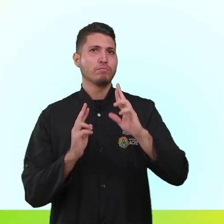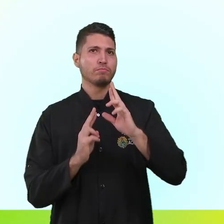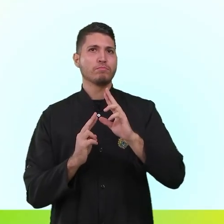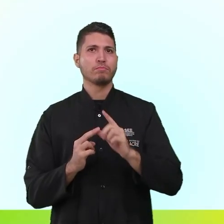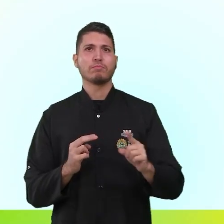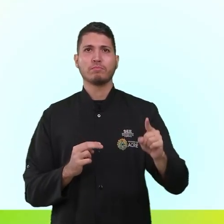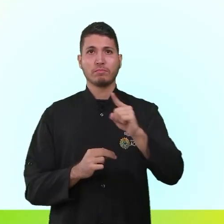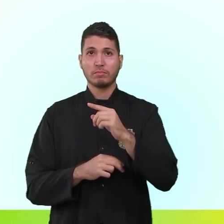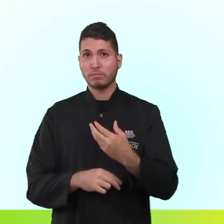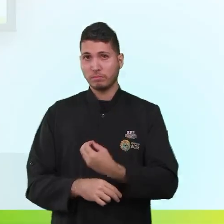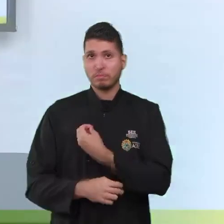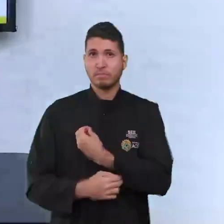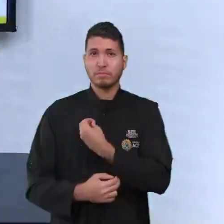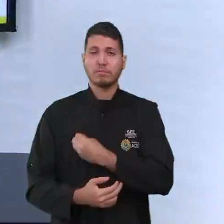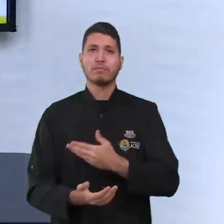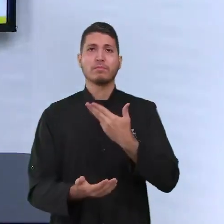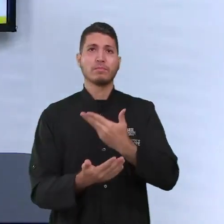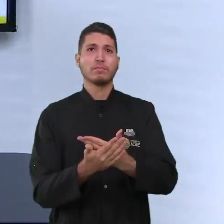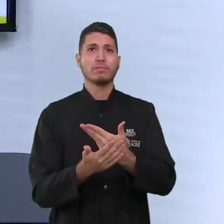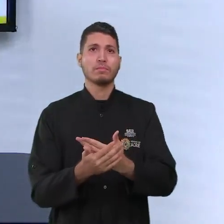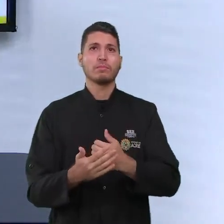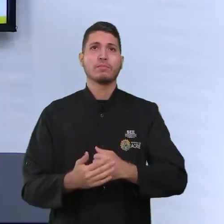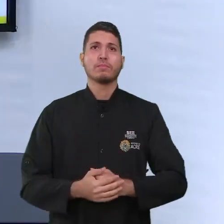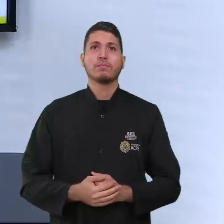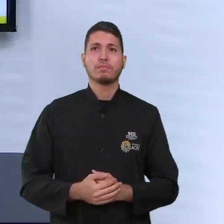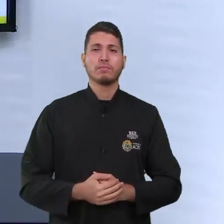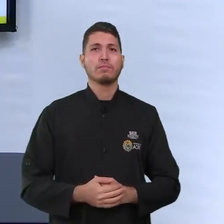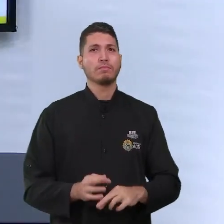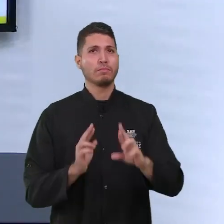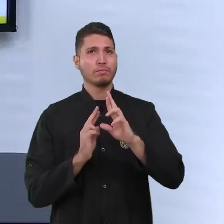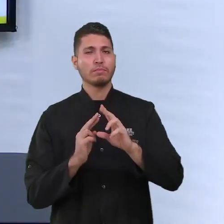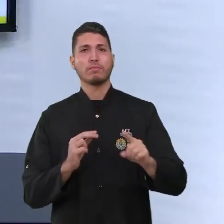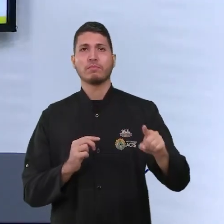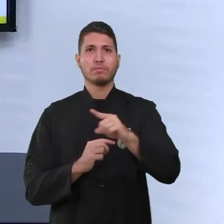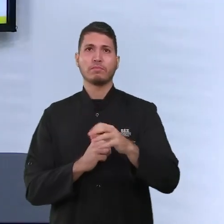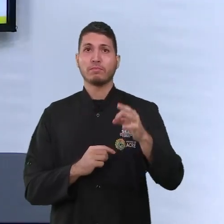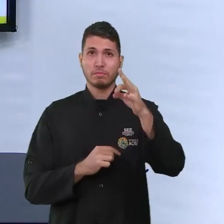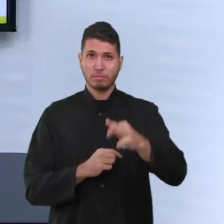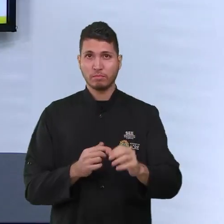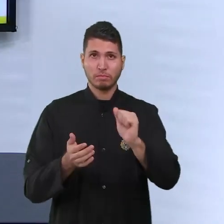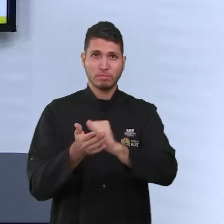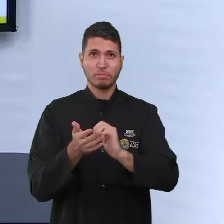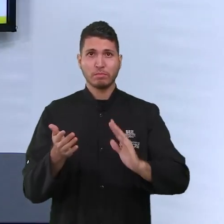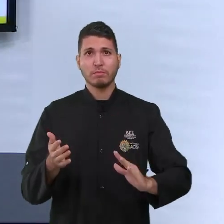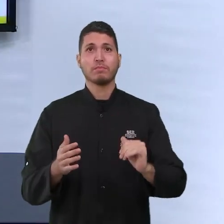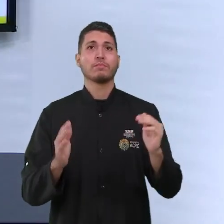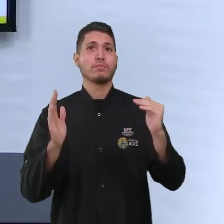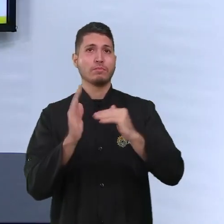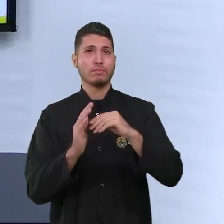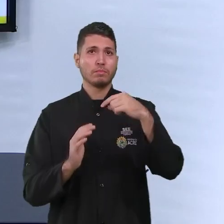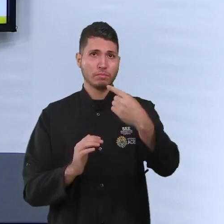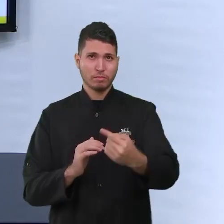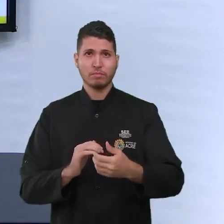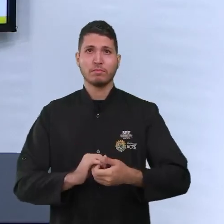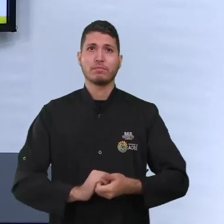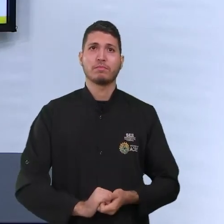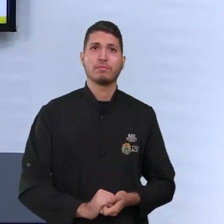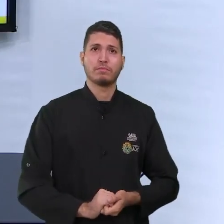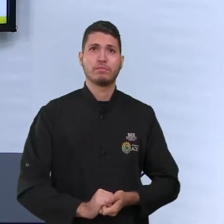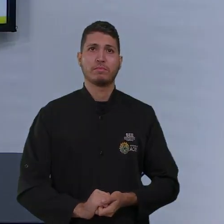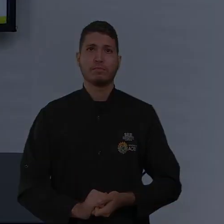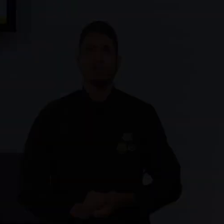tenham participado da nossa aula, espero que vocês tenham acertado a atividade. Aguardo vocês na próxima. Até mais!